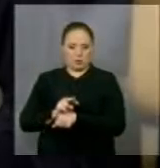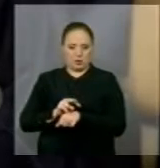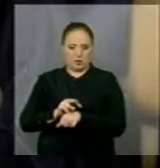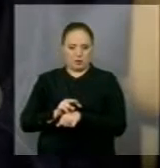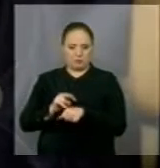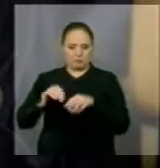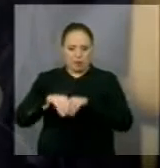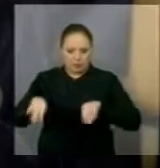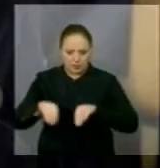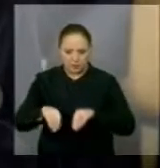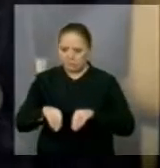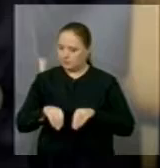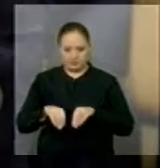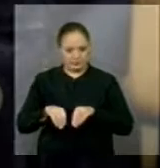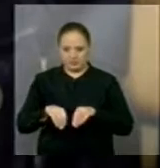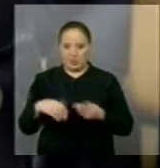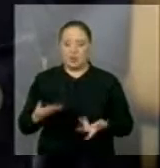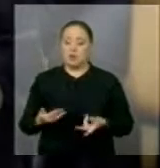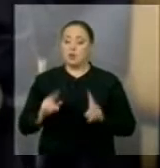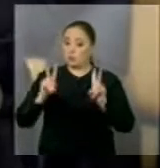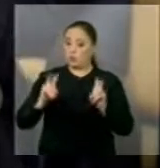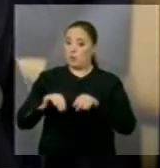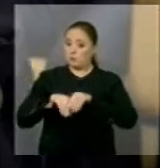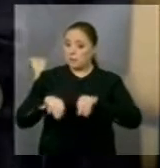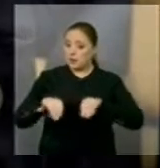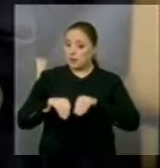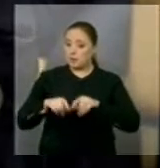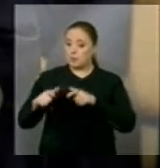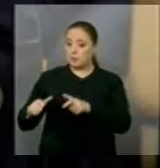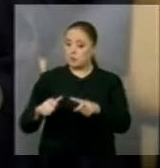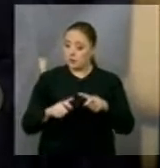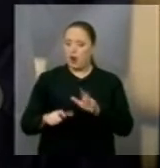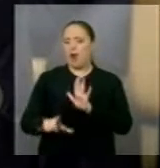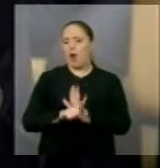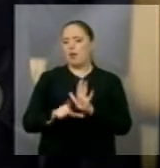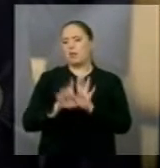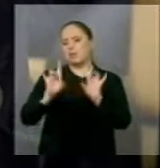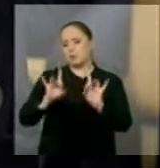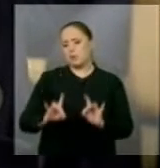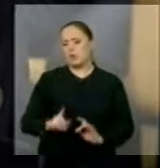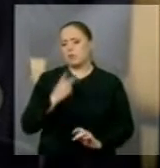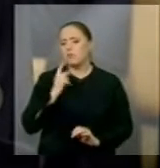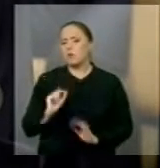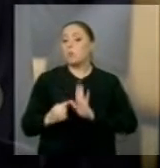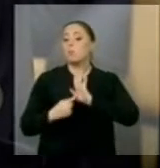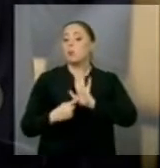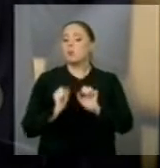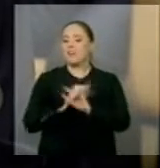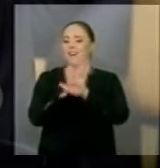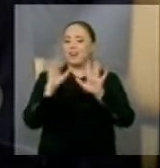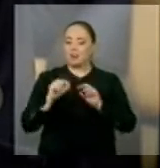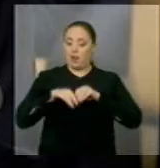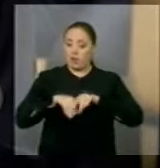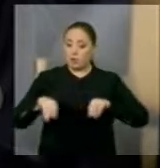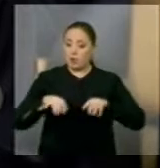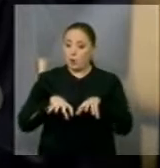ocupações. Aliás, em relação a essas terras, a legislação é muito específica. Ela diz claramente que as terras ocupadas